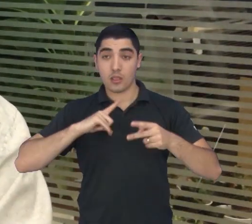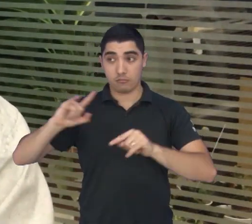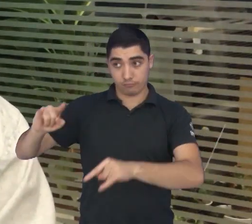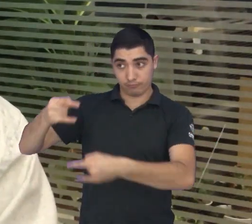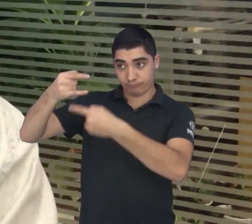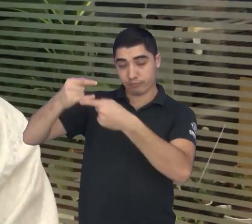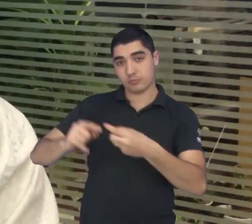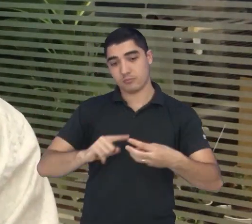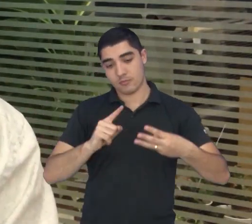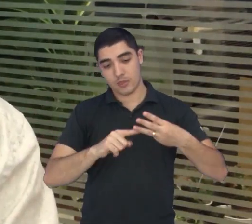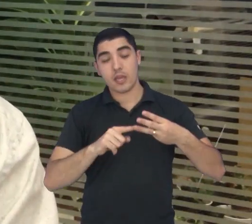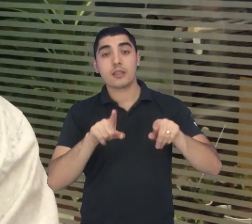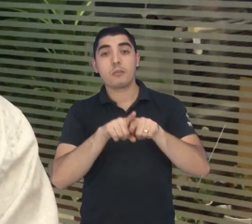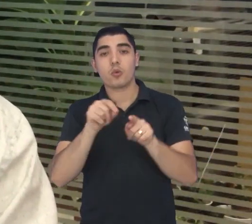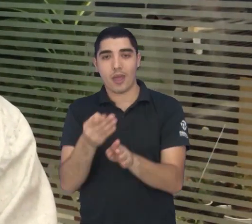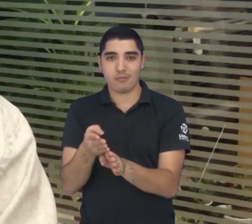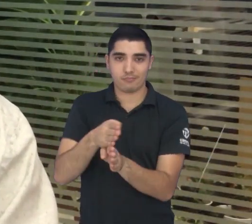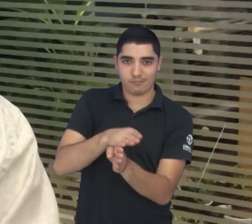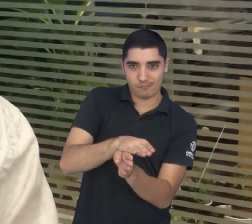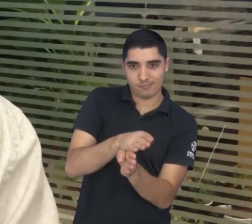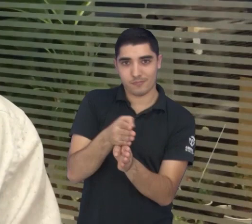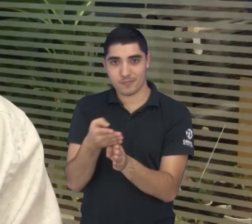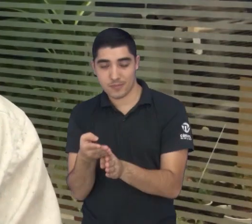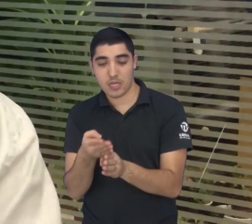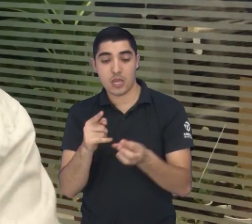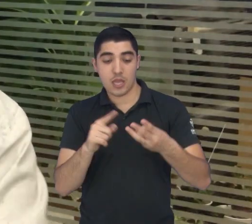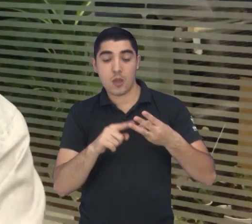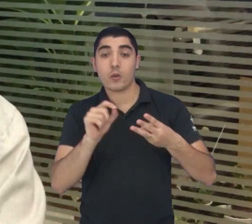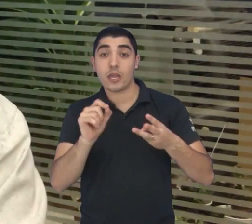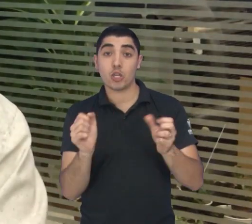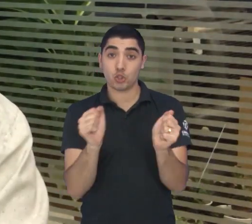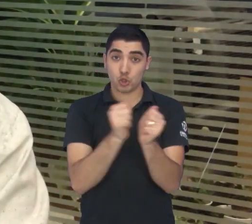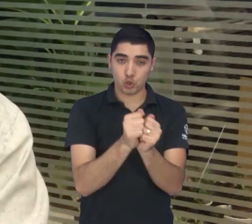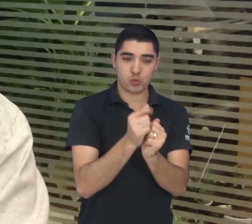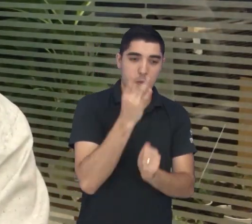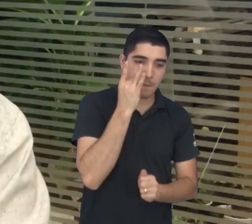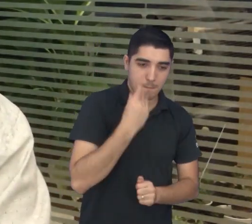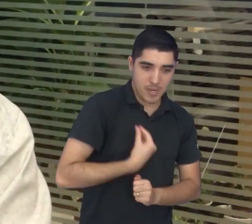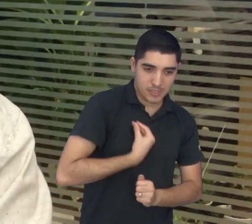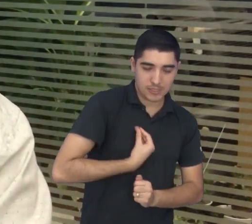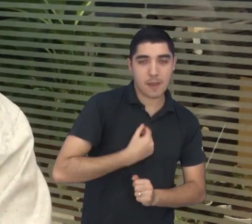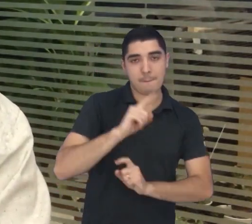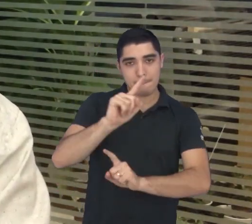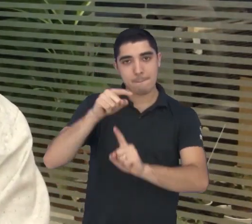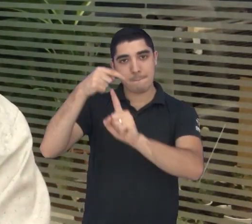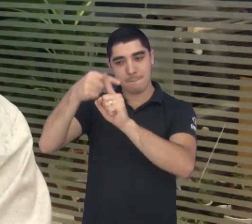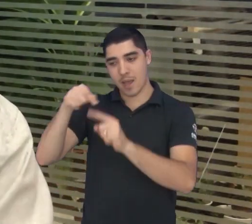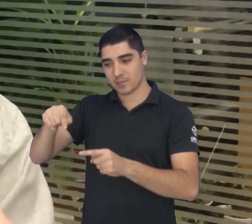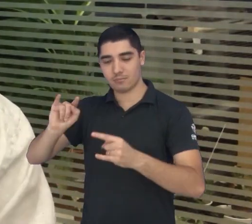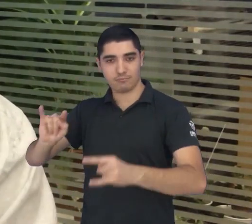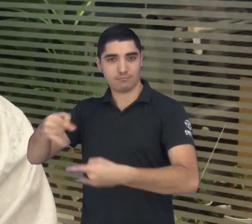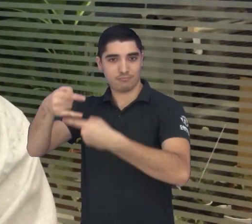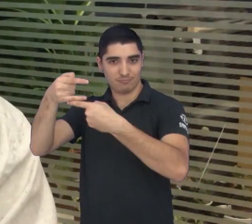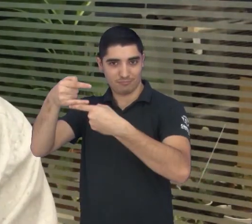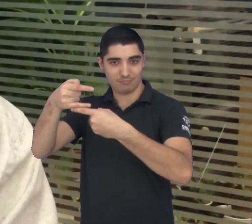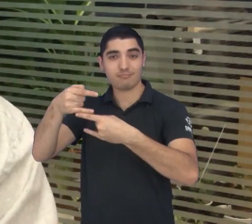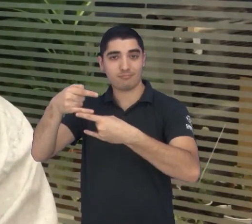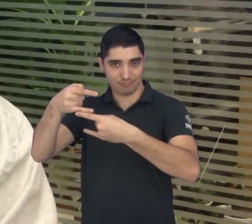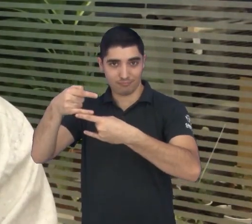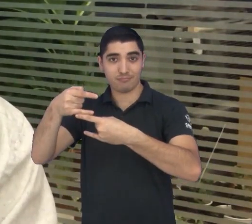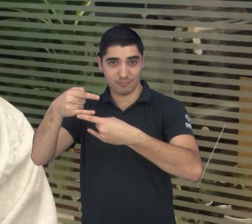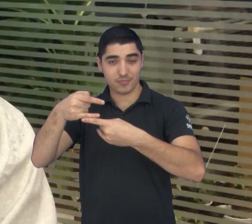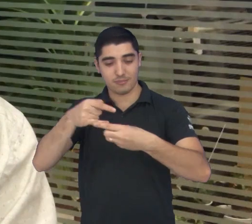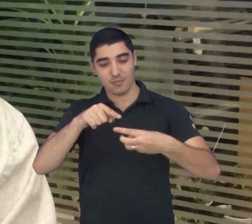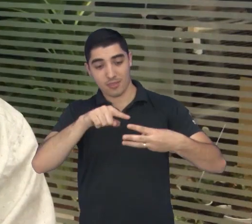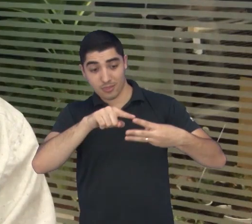e a assembleia híbrida, que seria a presencial também sendo transmitida para aqueles moradores que estão à distância e